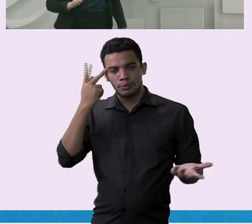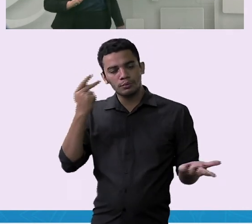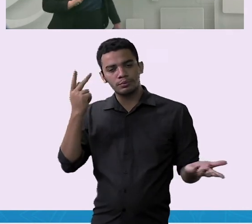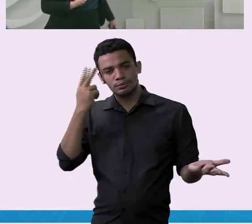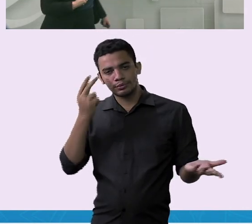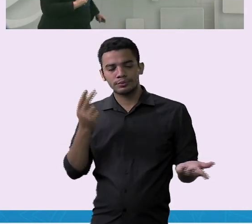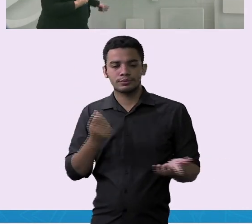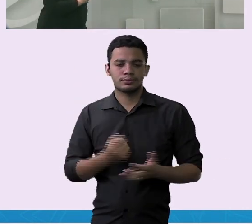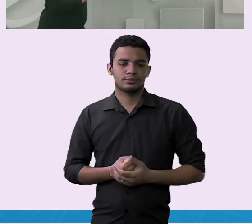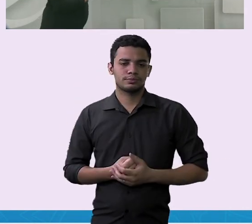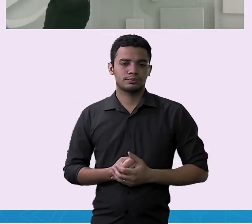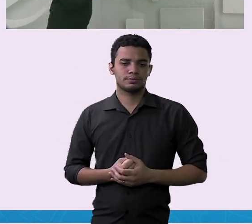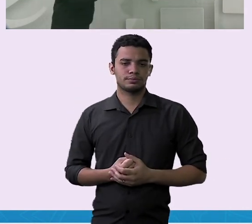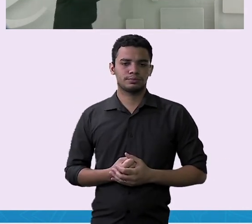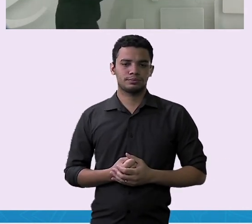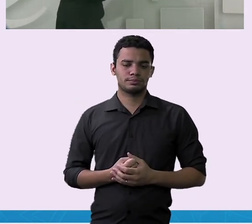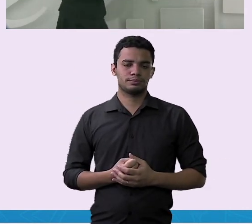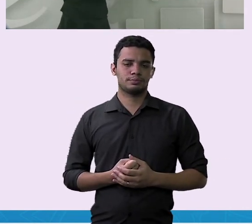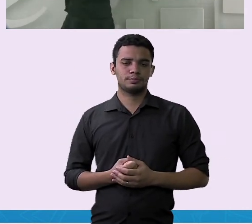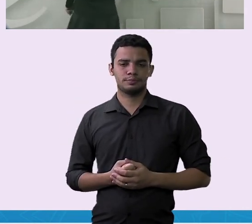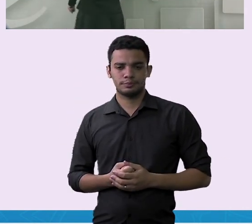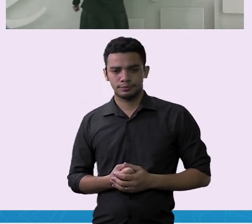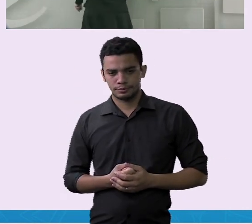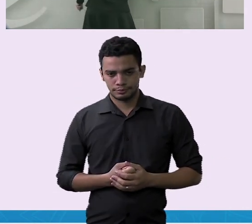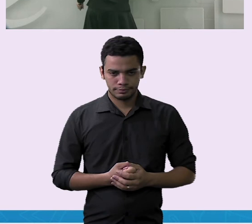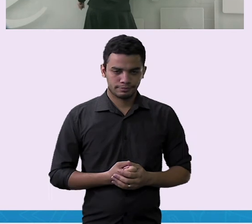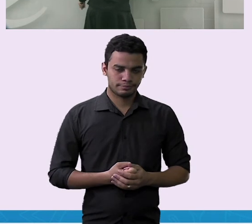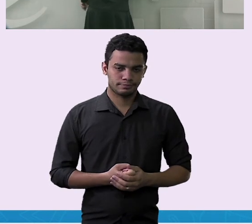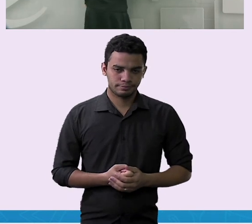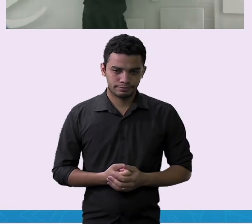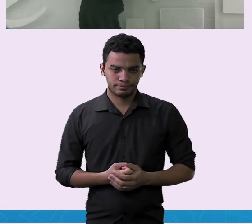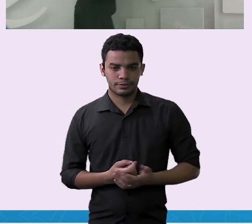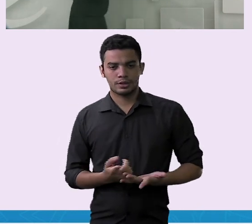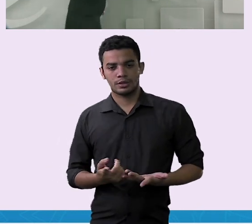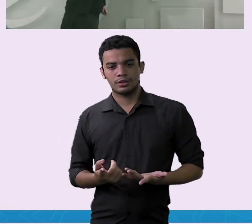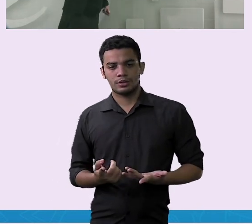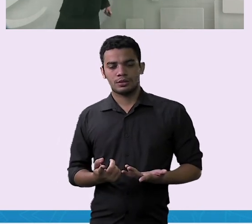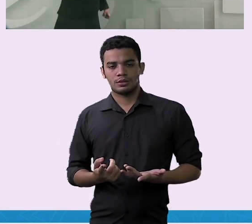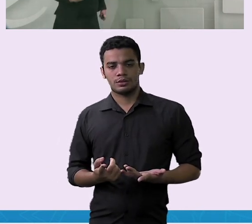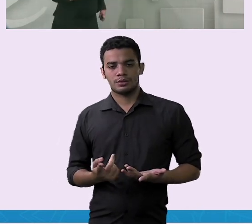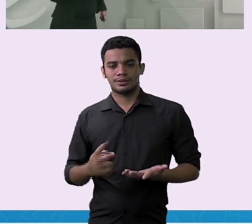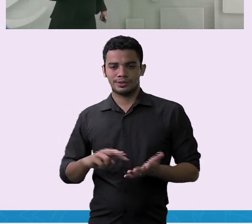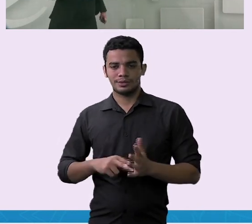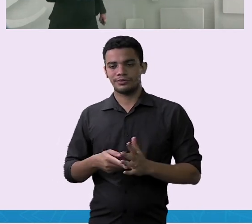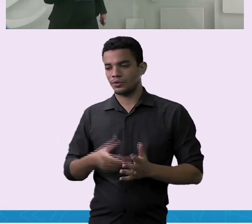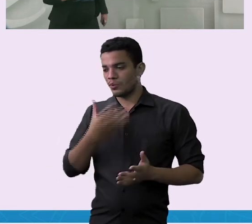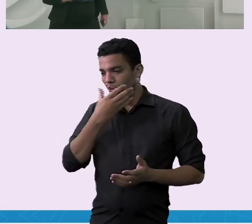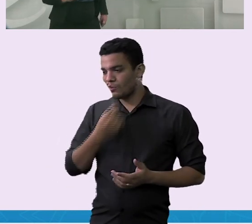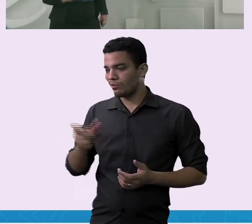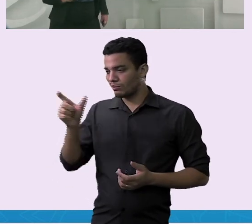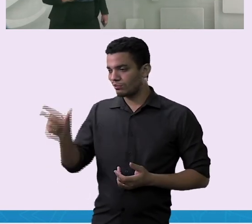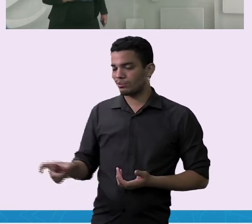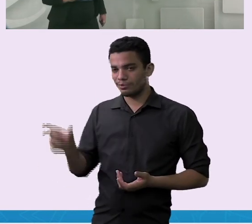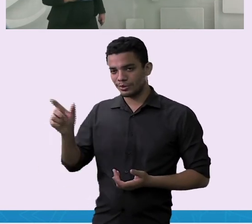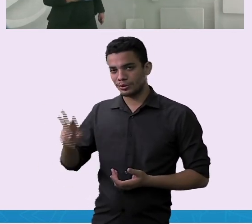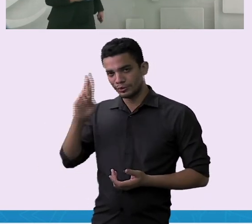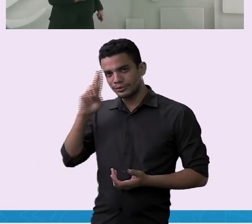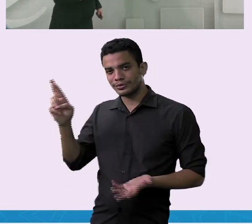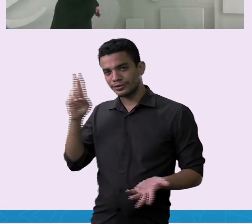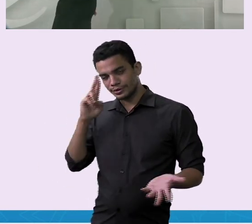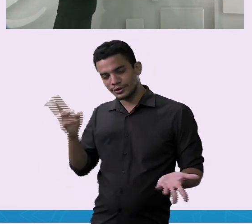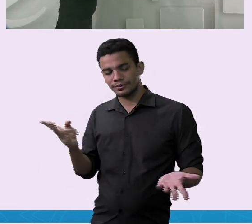os homens, como o próprio é o Wellington, que é próprio do nome do proprietário da